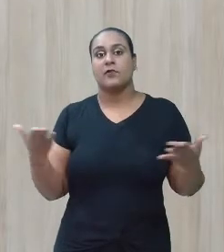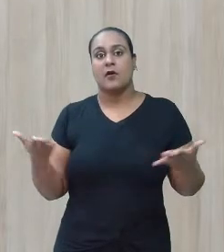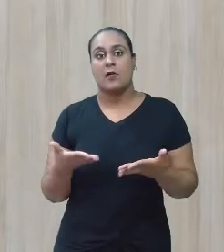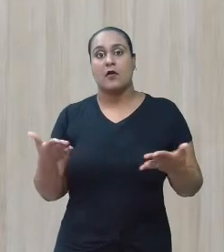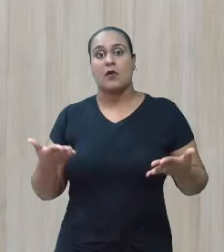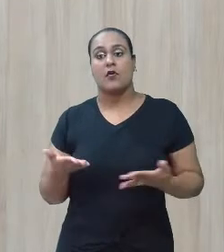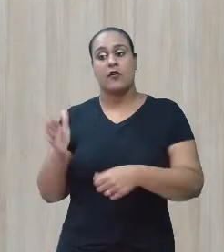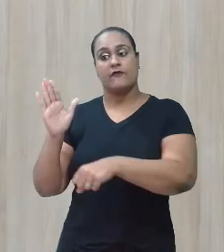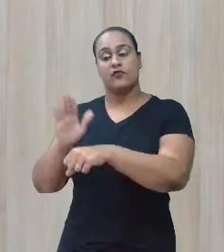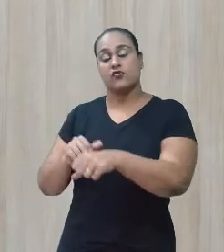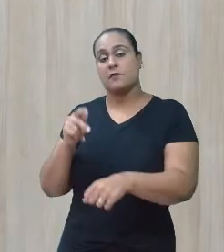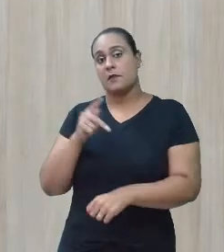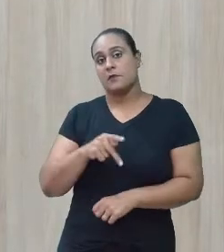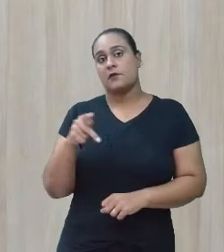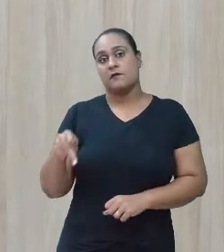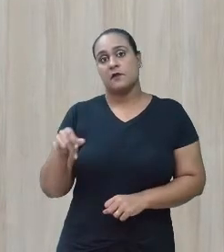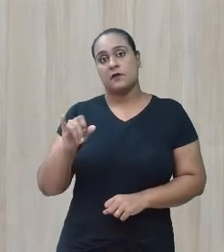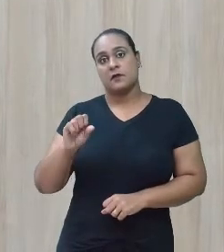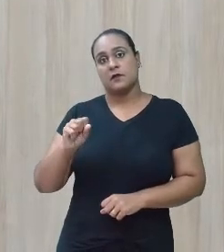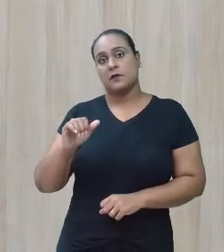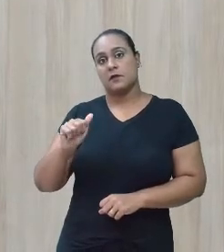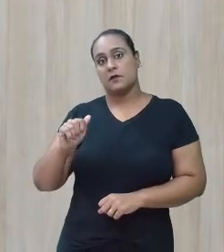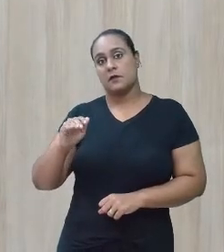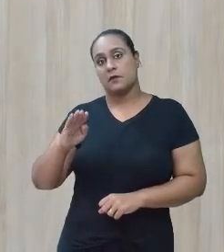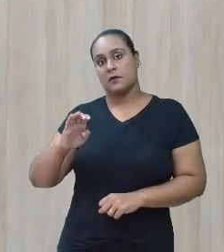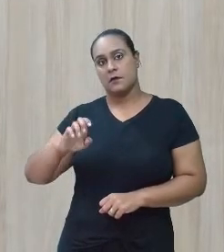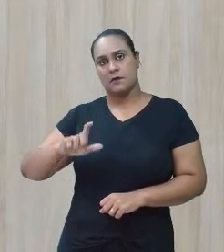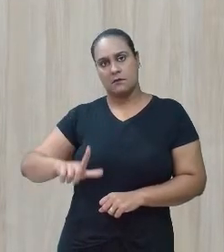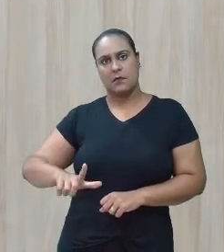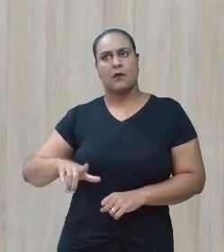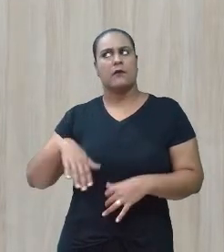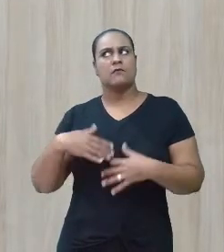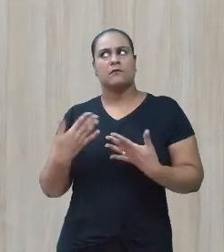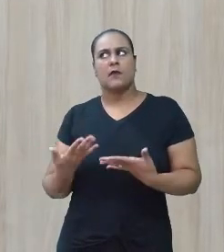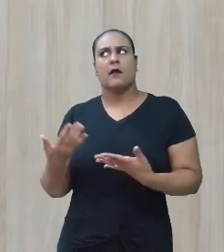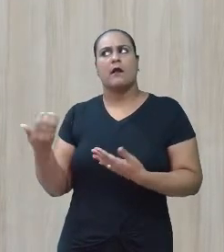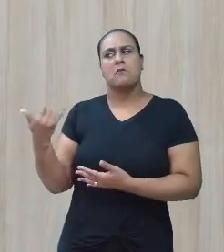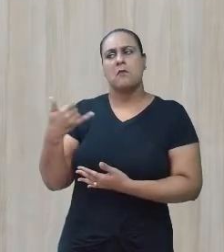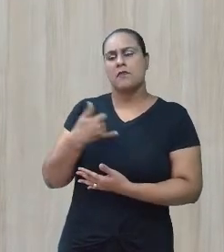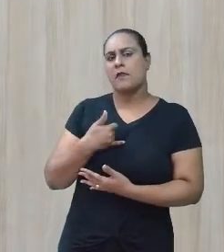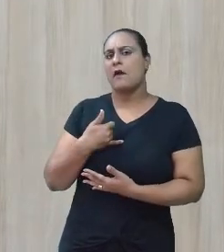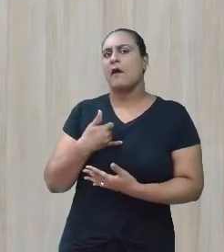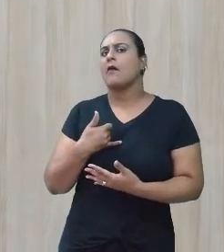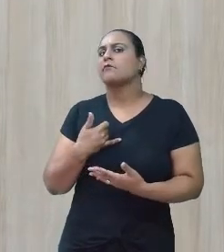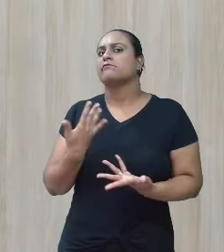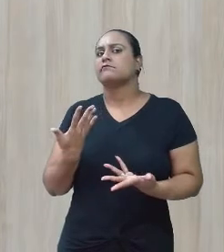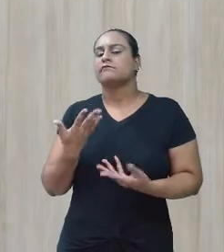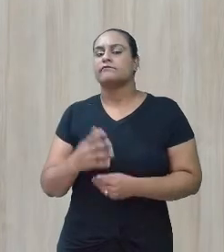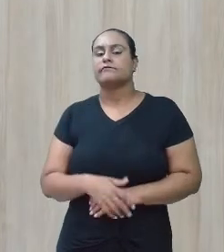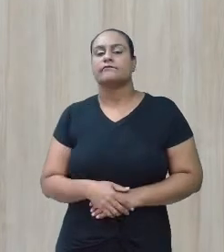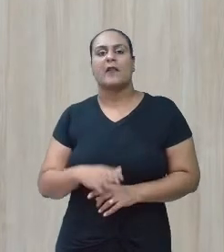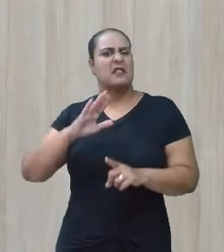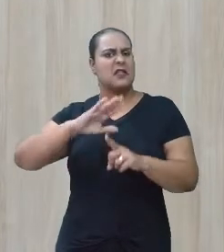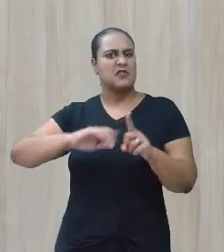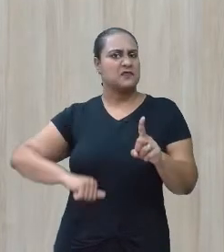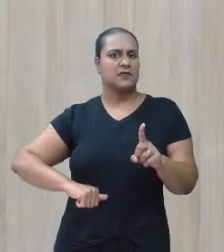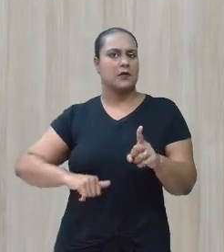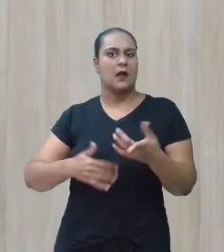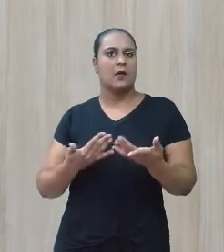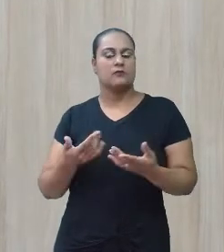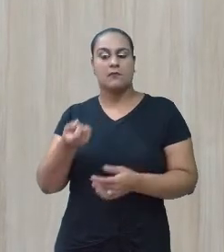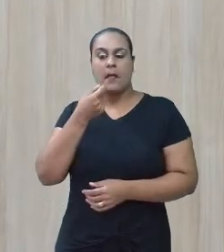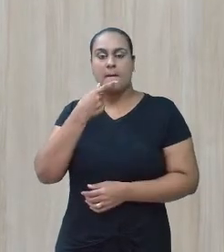chamar a professora Isabel aqui, para ela nos dizer o que é que ela tem a contribuir conosco sobre essas desvantagens da